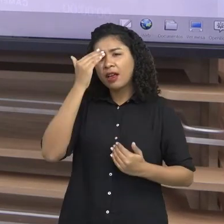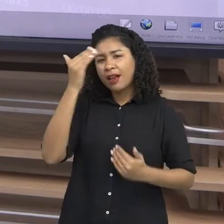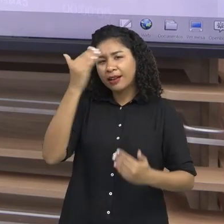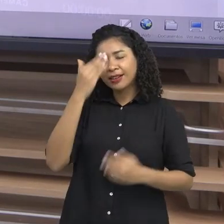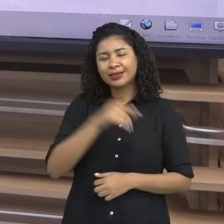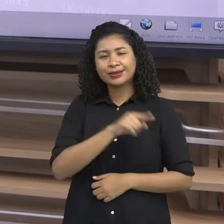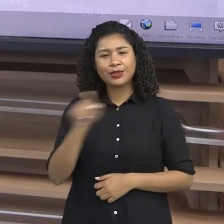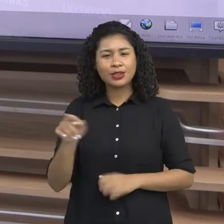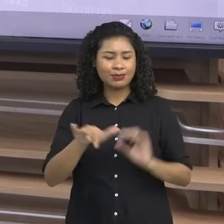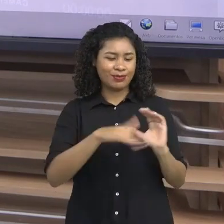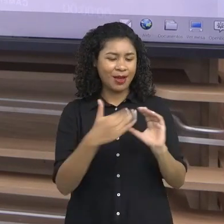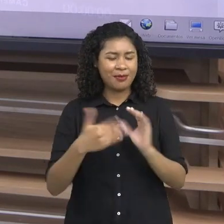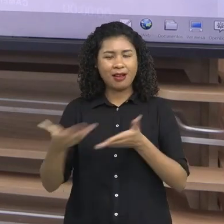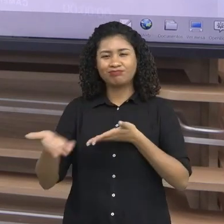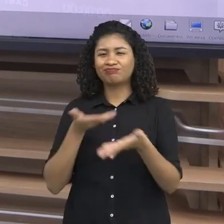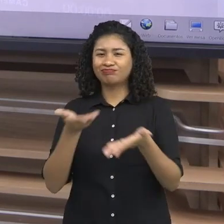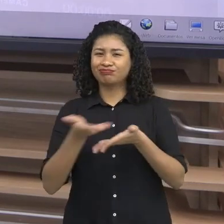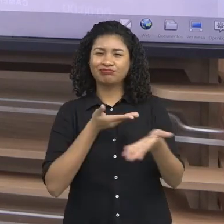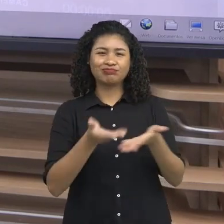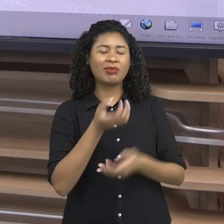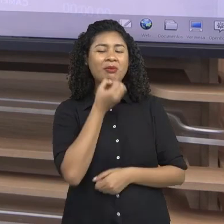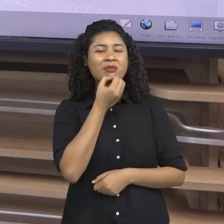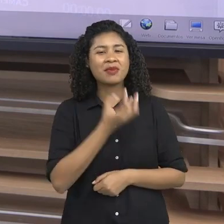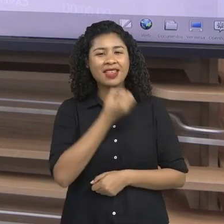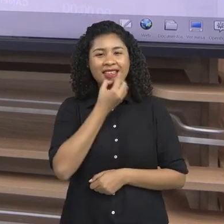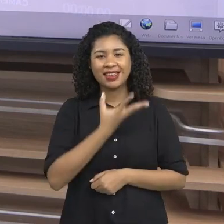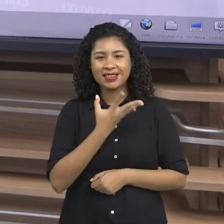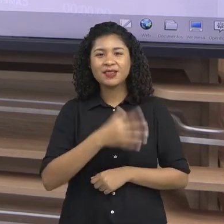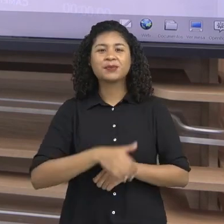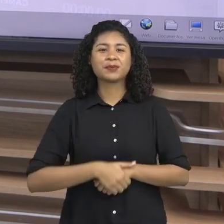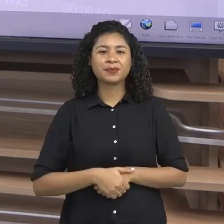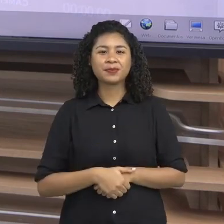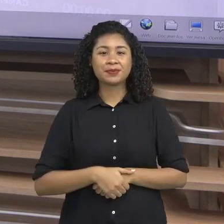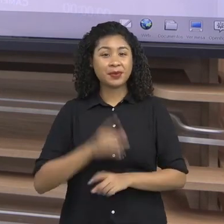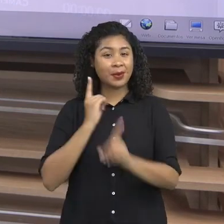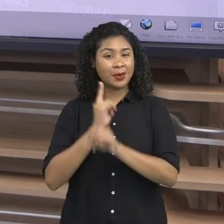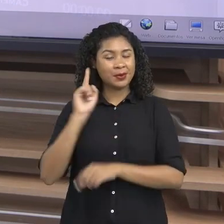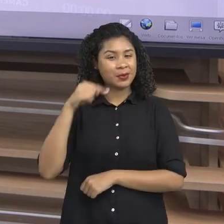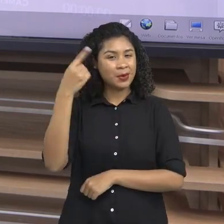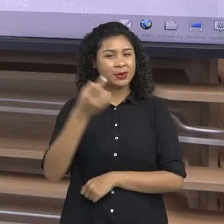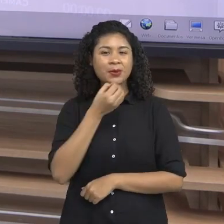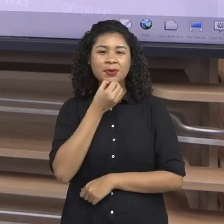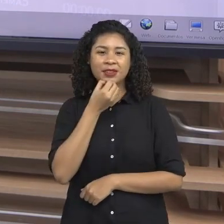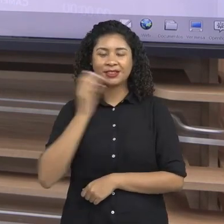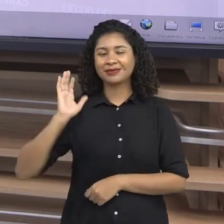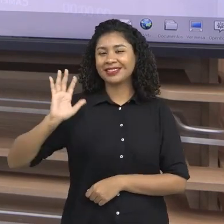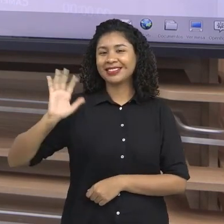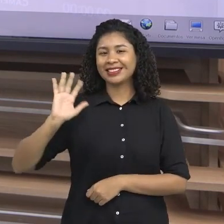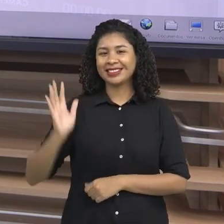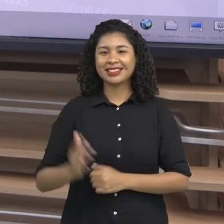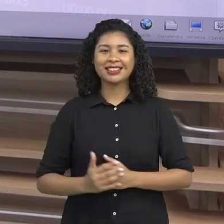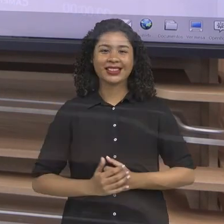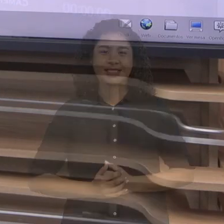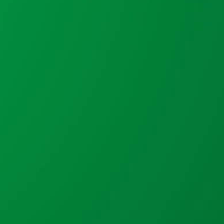pela participação, né? Participaram muito bem das nossas questões e até uma próxima oportunidade.